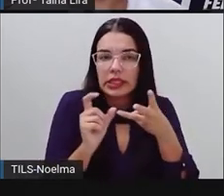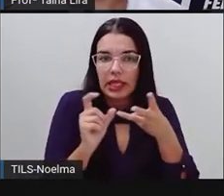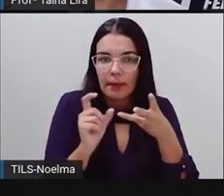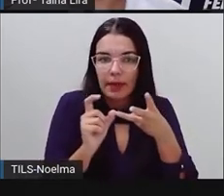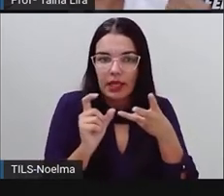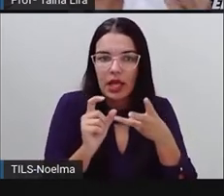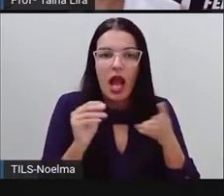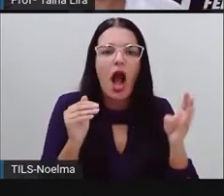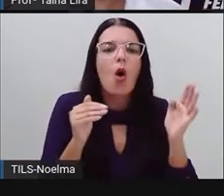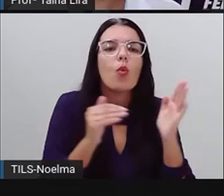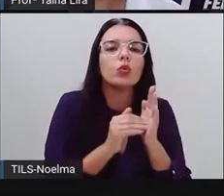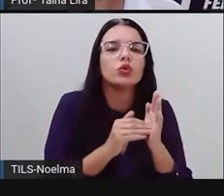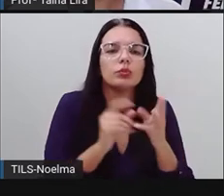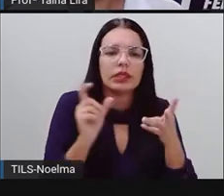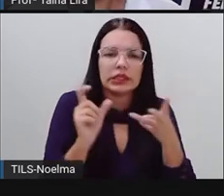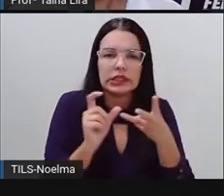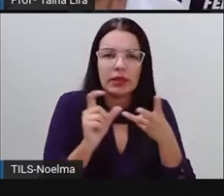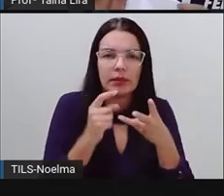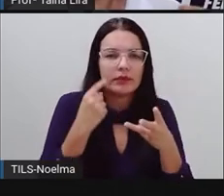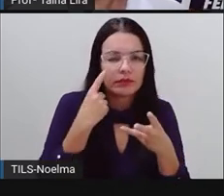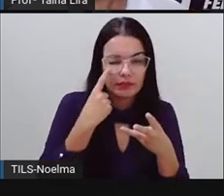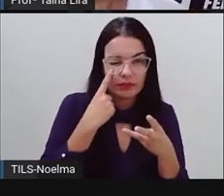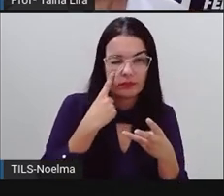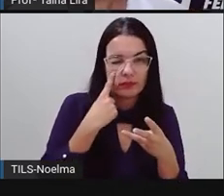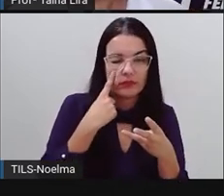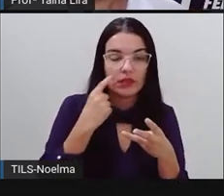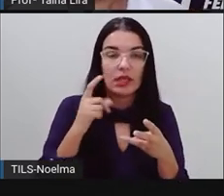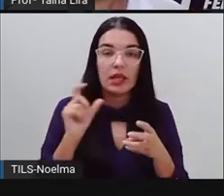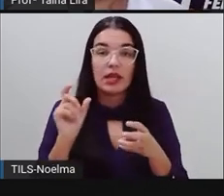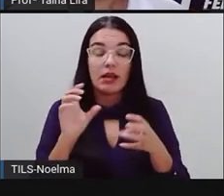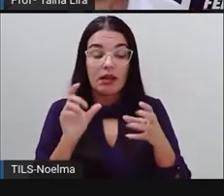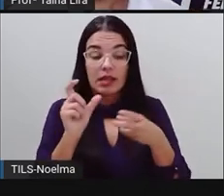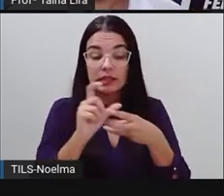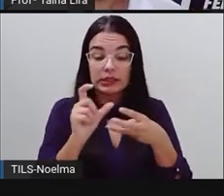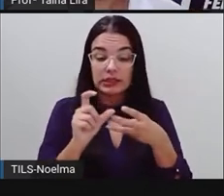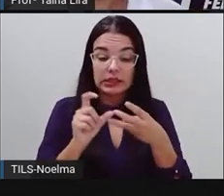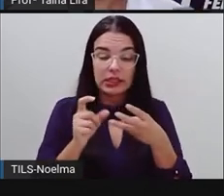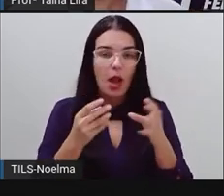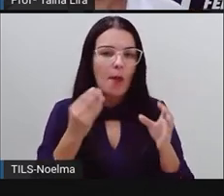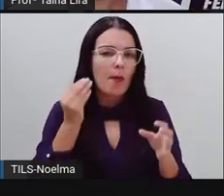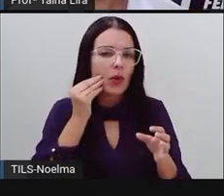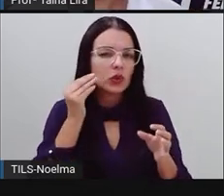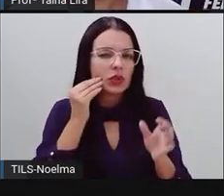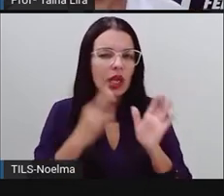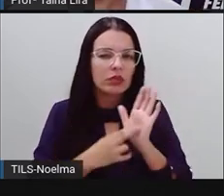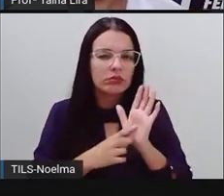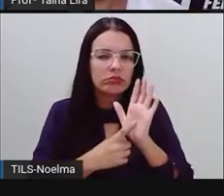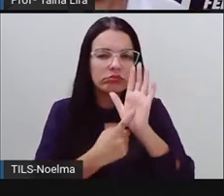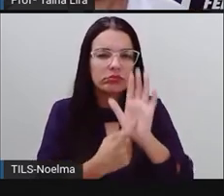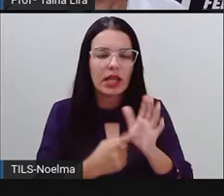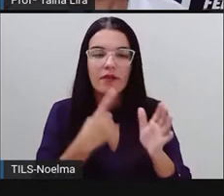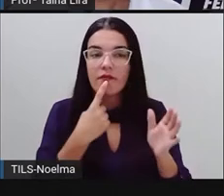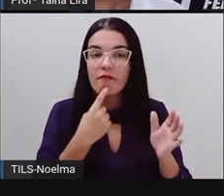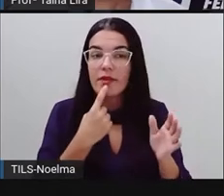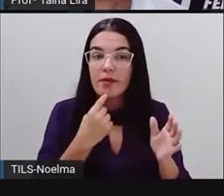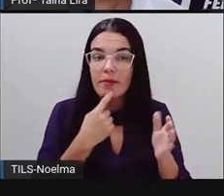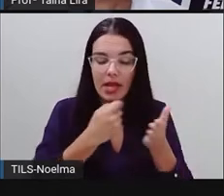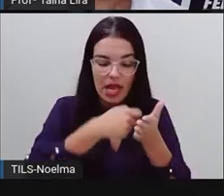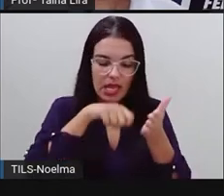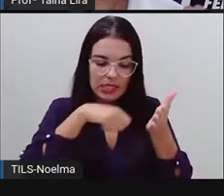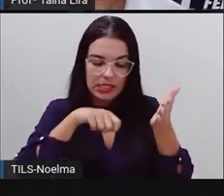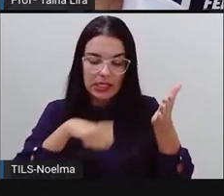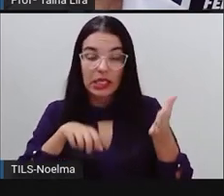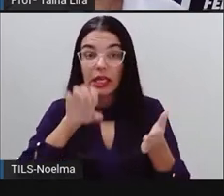tá em vermelho a pronta é colocou aqui ó as sílabas destacadas em vermelhas São escritas com e mas